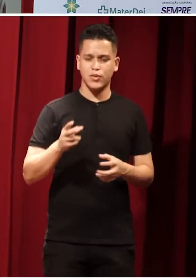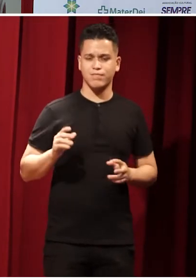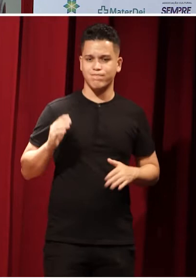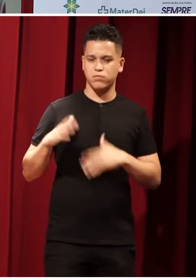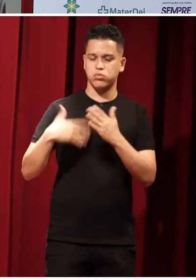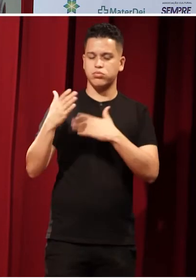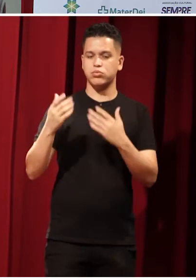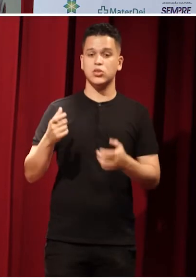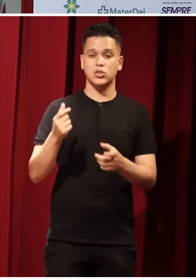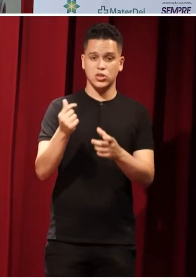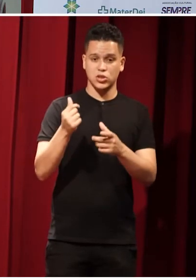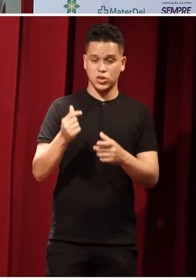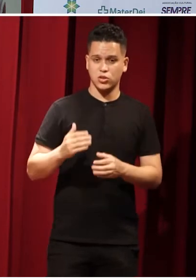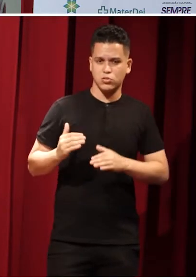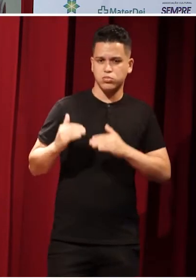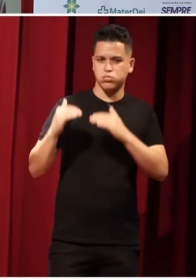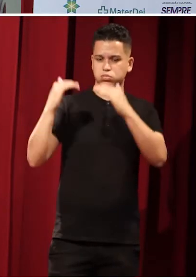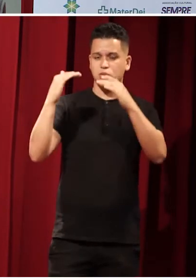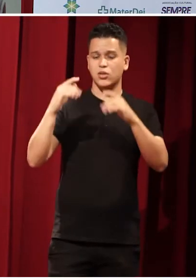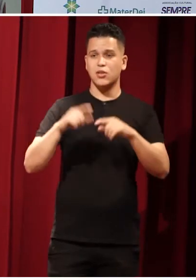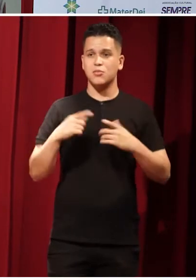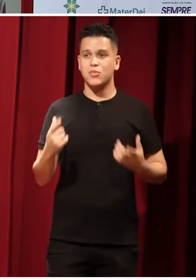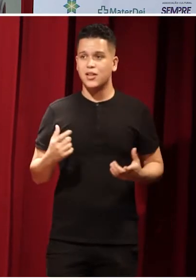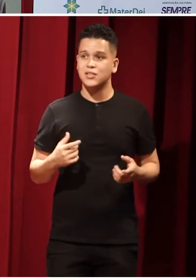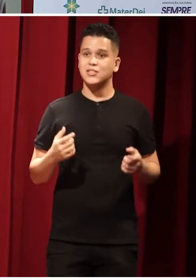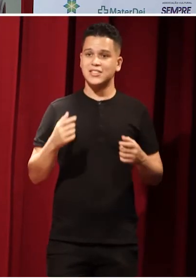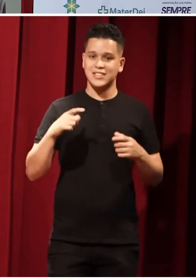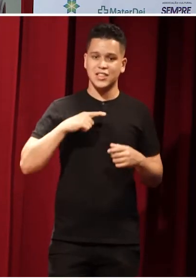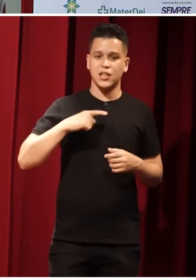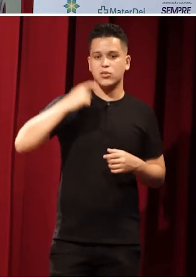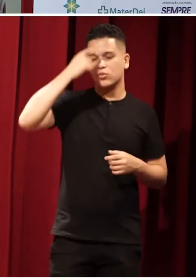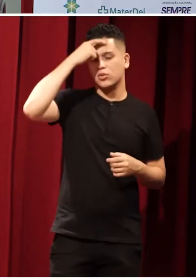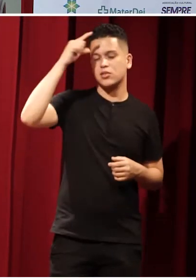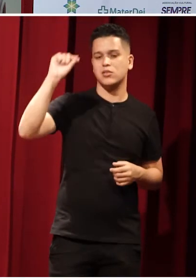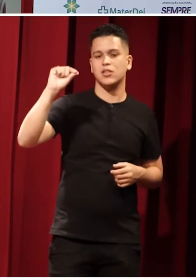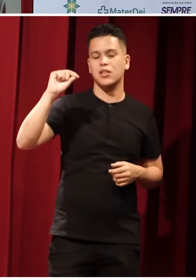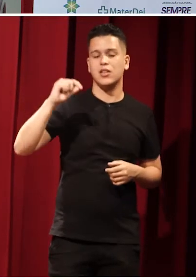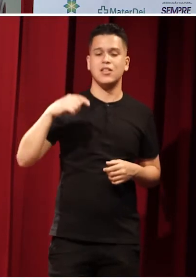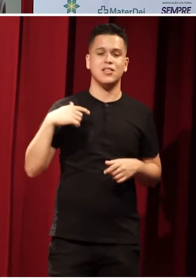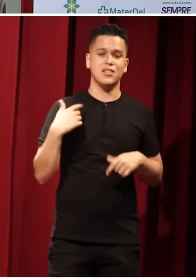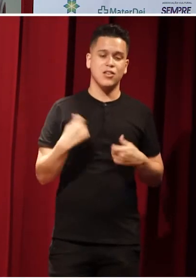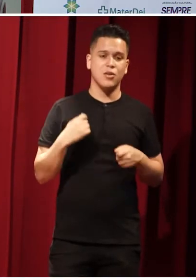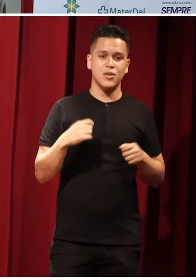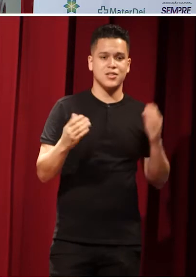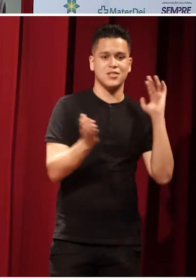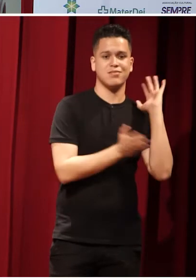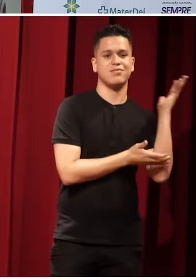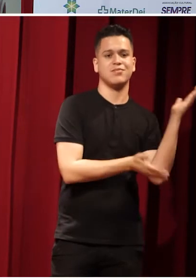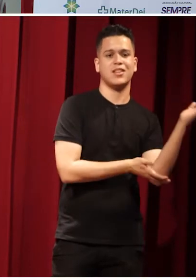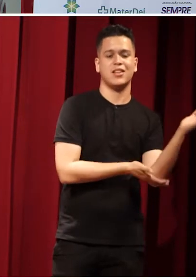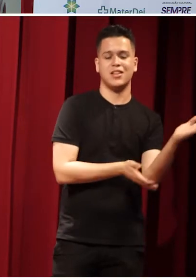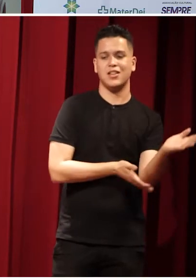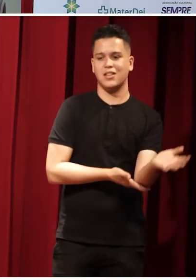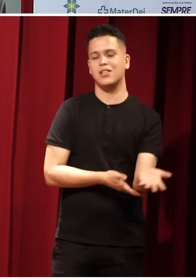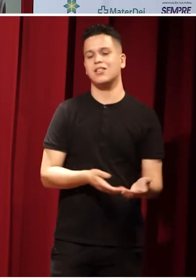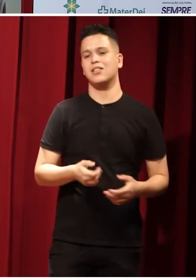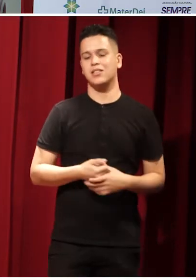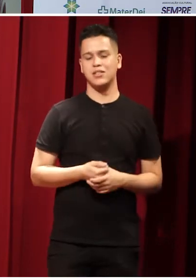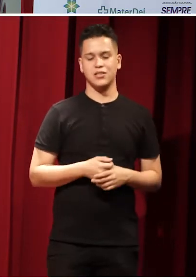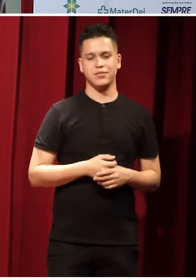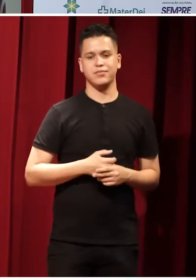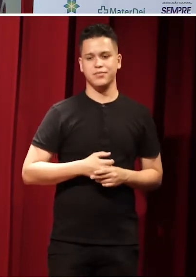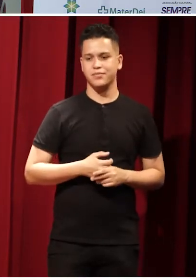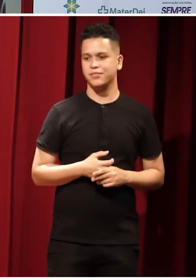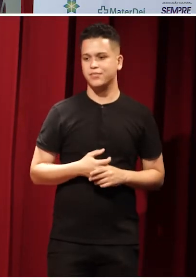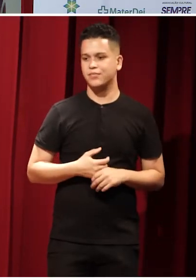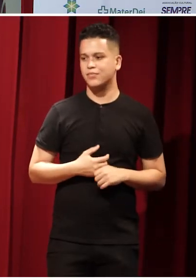destruir a natureza e acabar com as culturas que são tão importantes para a vida das sociedades contemporâneas. A plateia